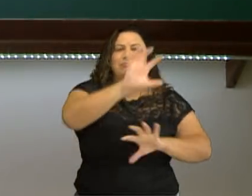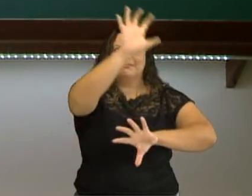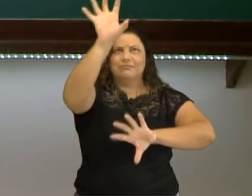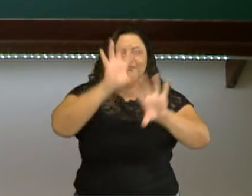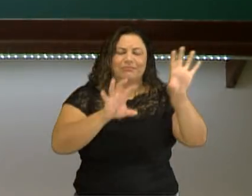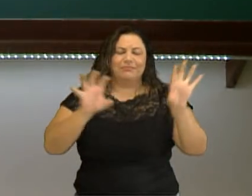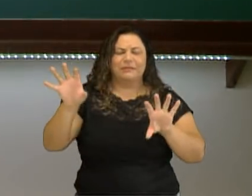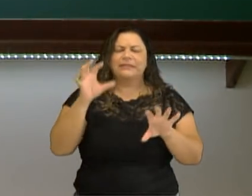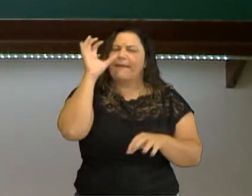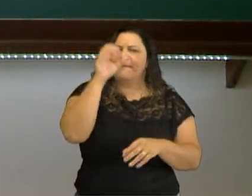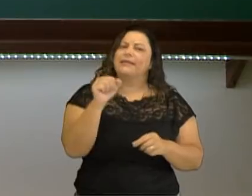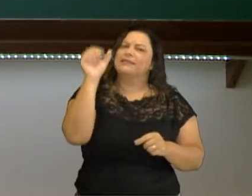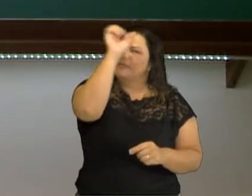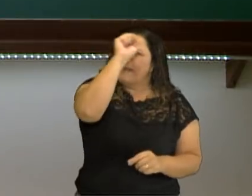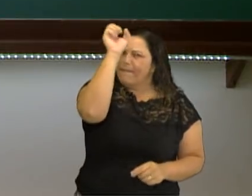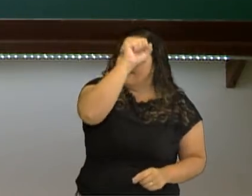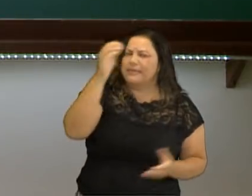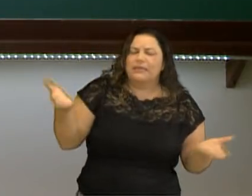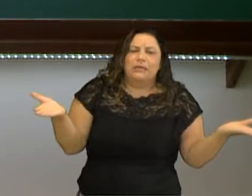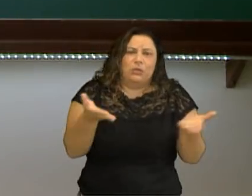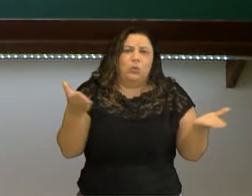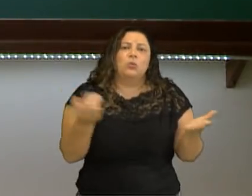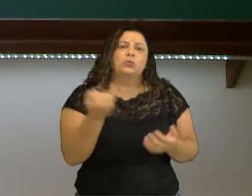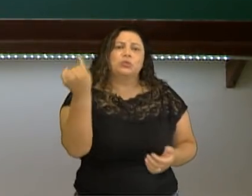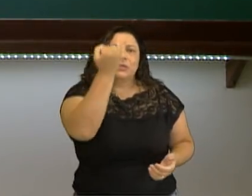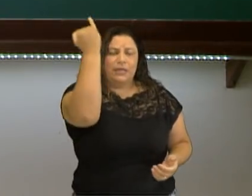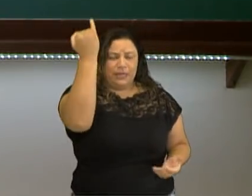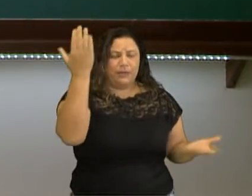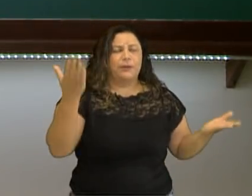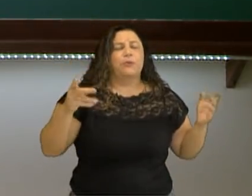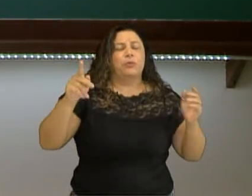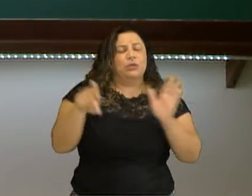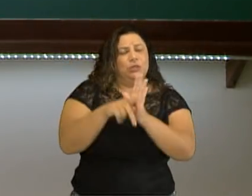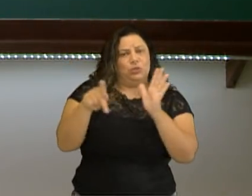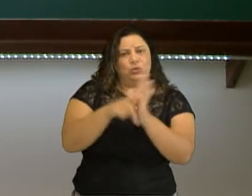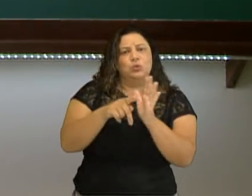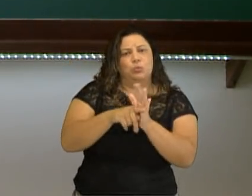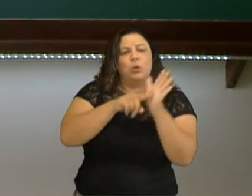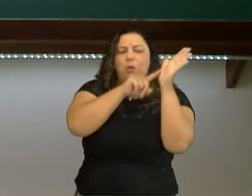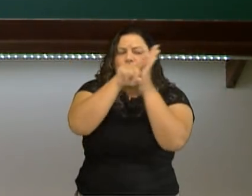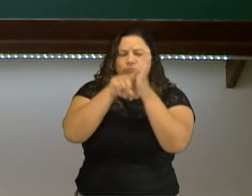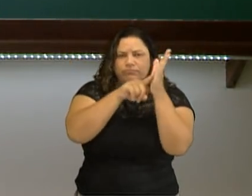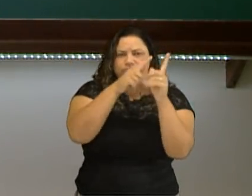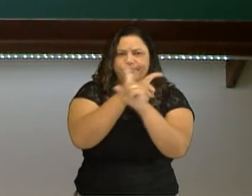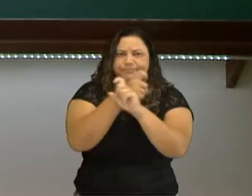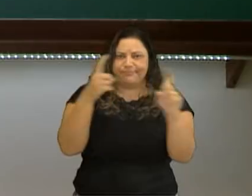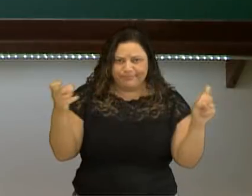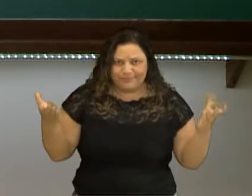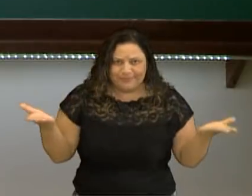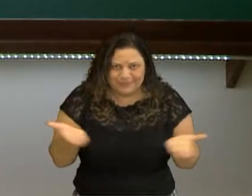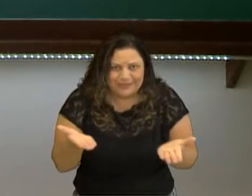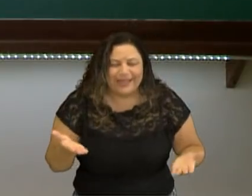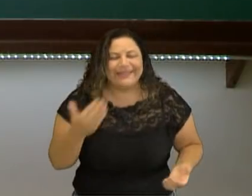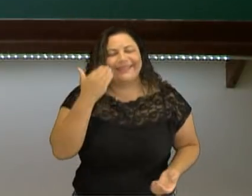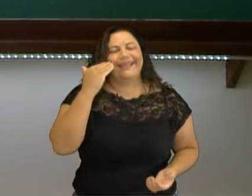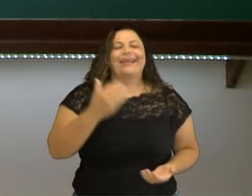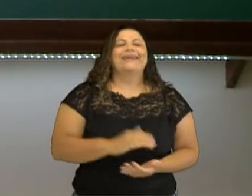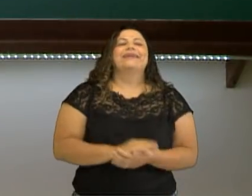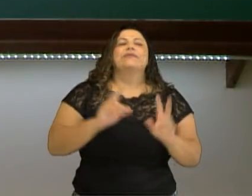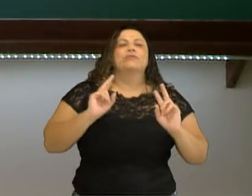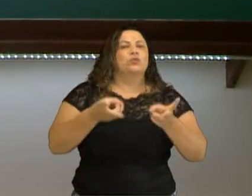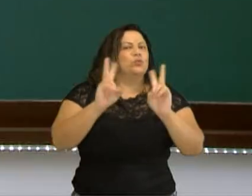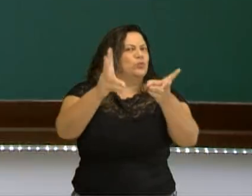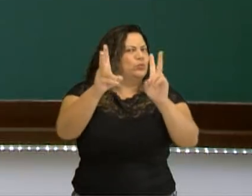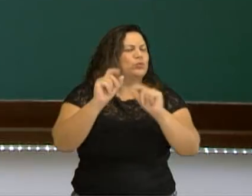nome científico dessa planta, a Citrus reticulata. Entenderam tudo isso? Então agora vamos dar sequência e